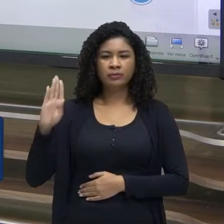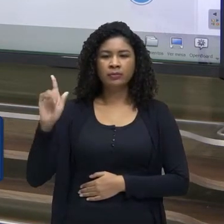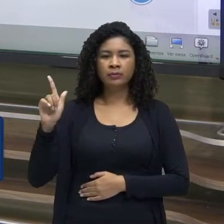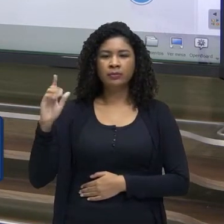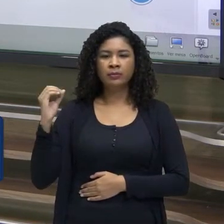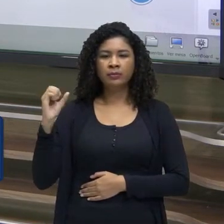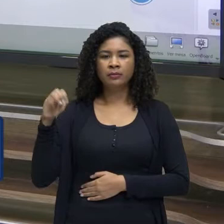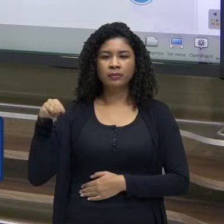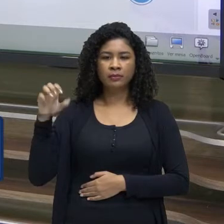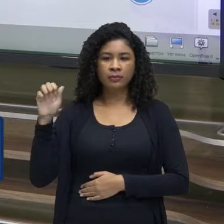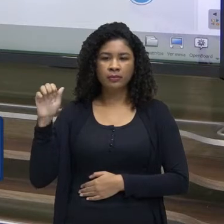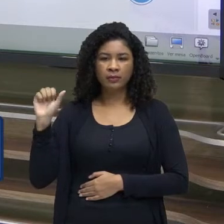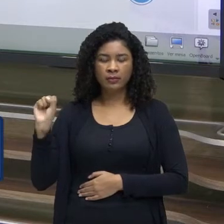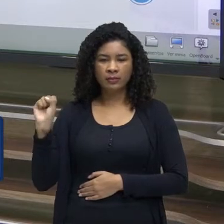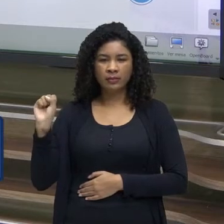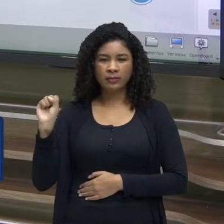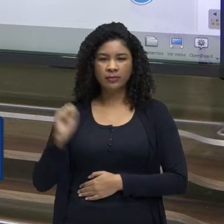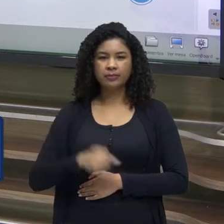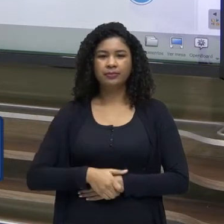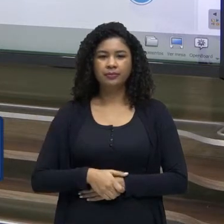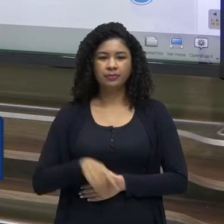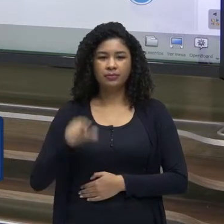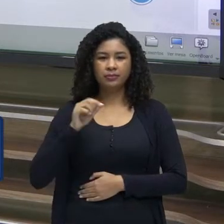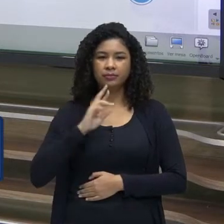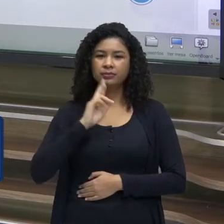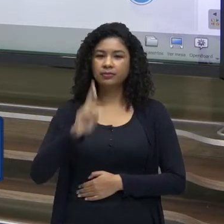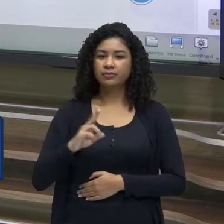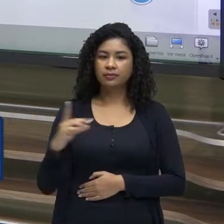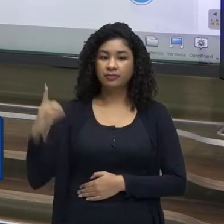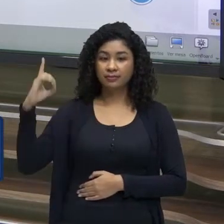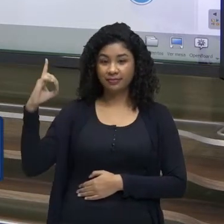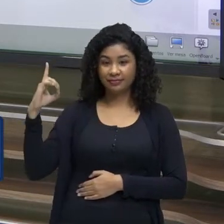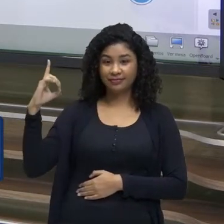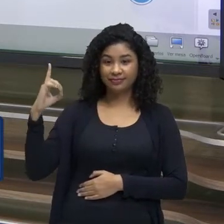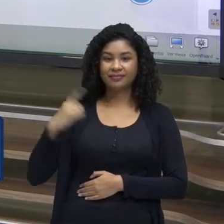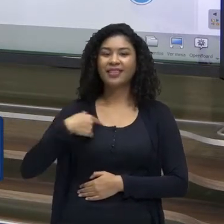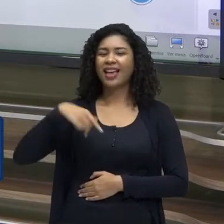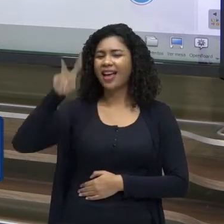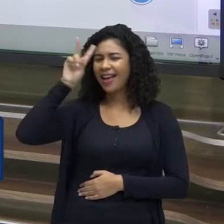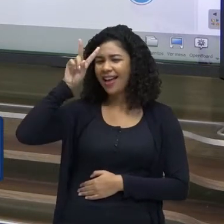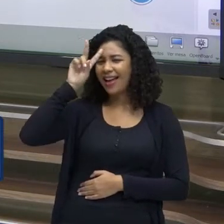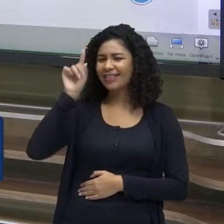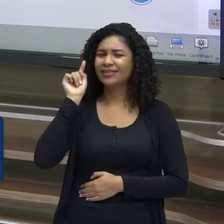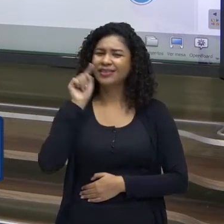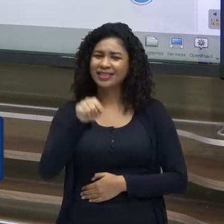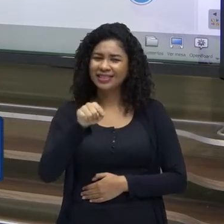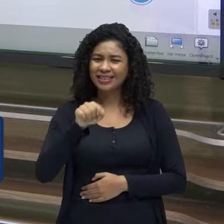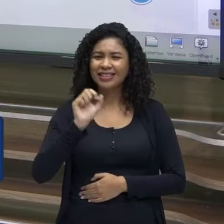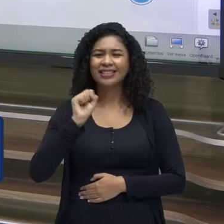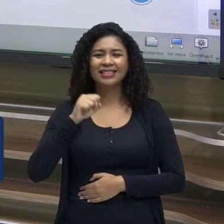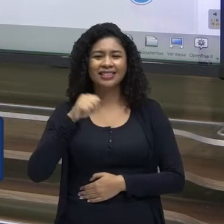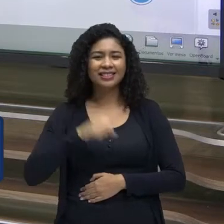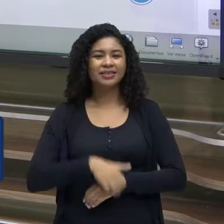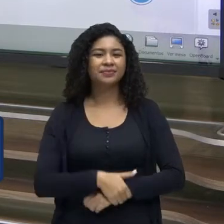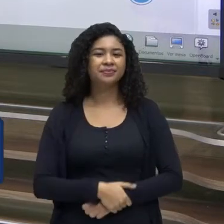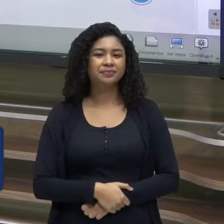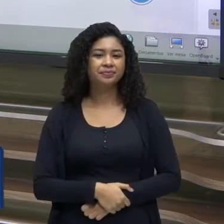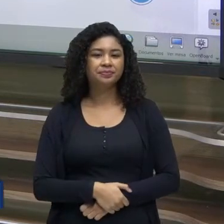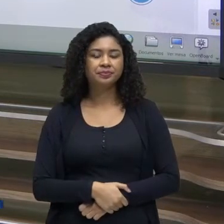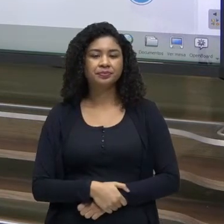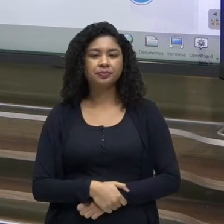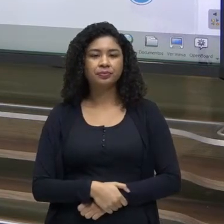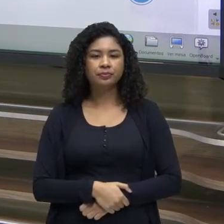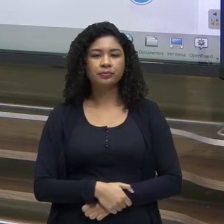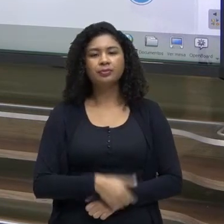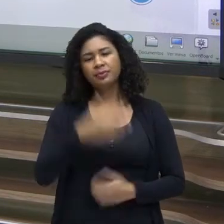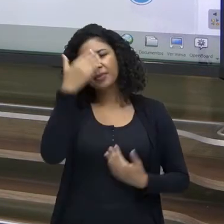Gomes, colocou que a letra D de divertidamente. Já lembrei de você, né? Que é a aula que a gente saiu nomeando todas as letras. Obrigada novamente